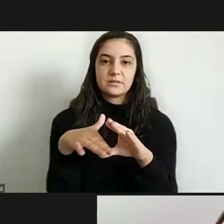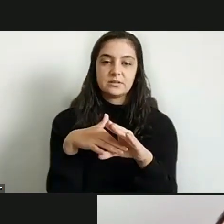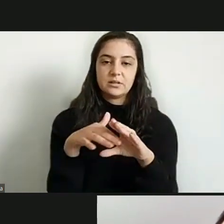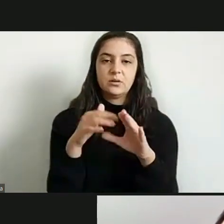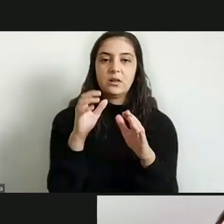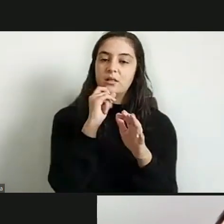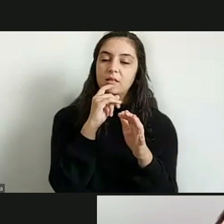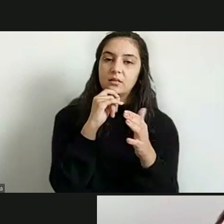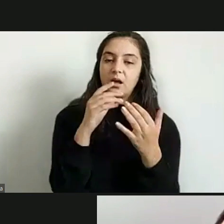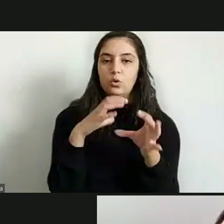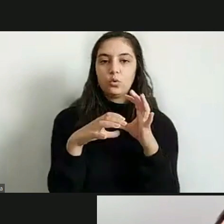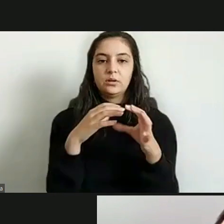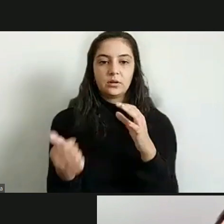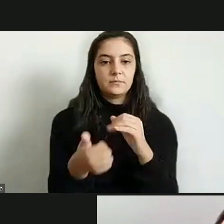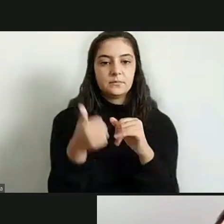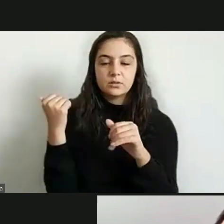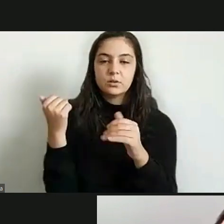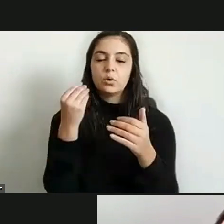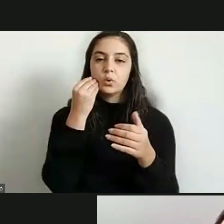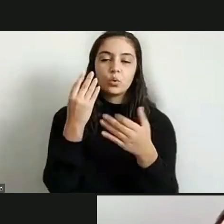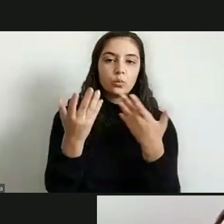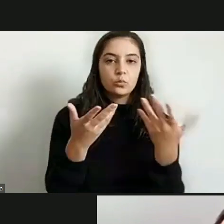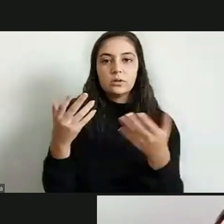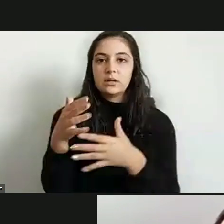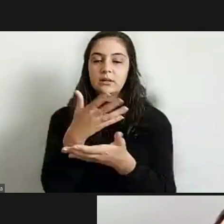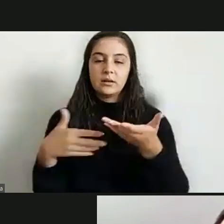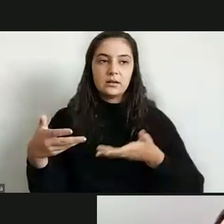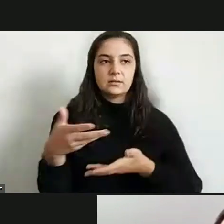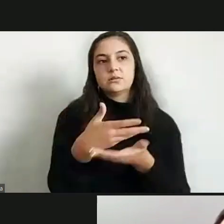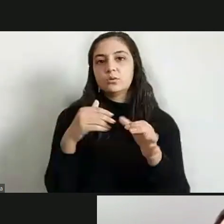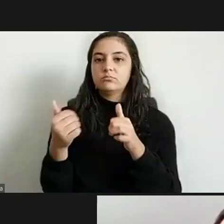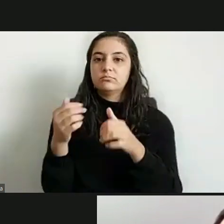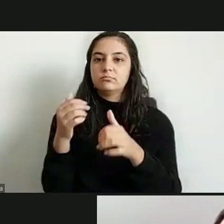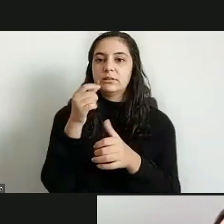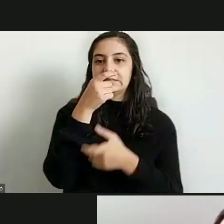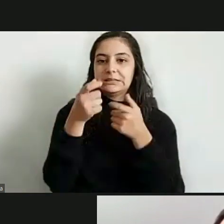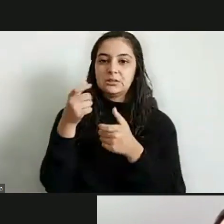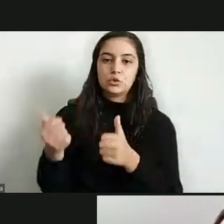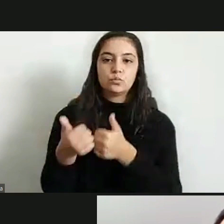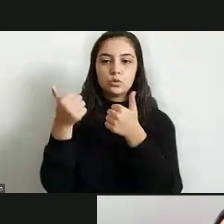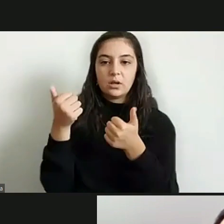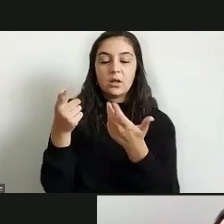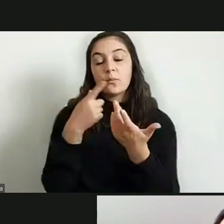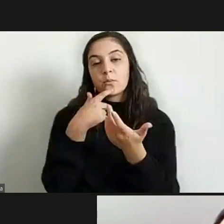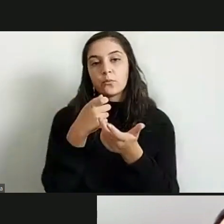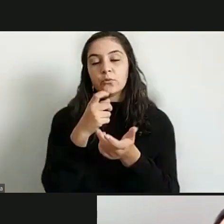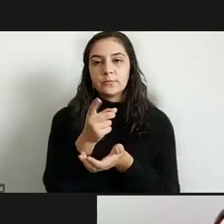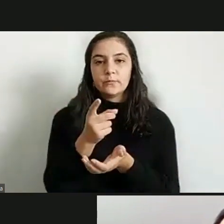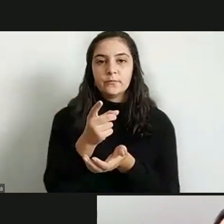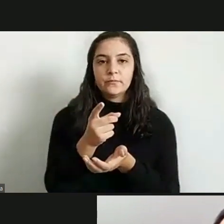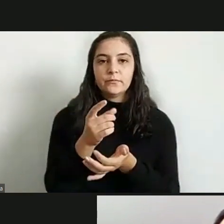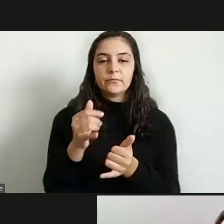ser melhor comunicada também, como é que esta interação com os cidadãos pode ser melhorada, é uma das questões que temos aqui. E a